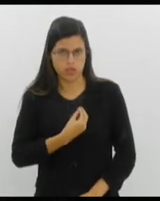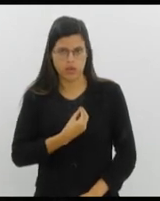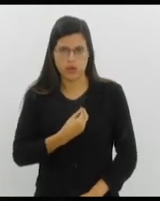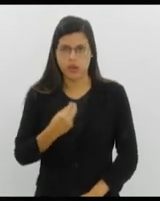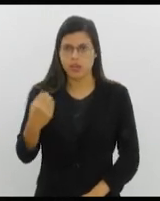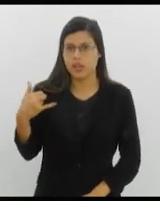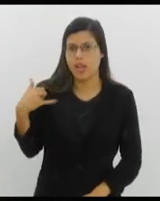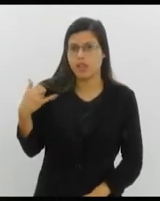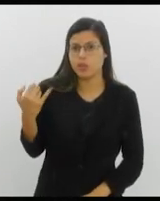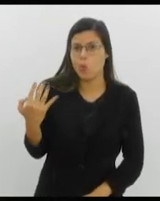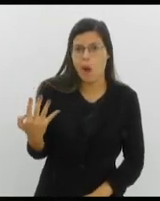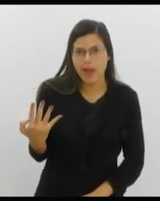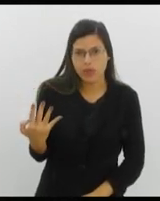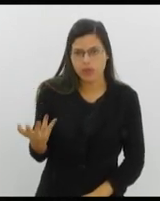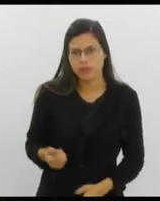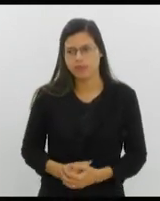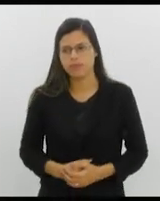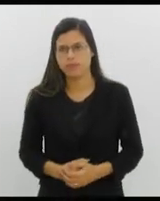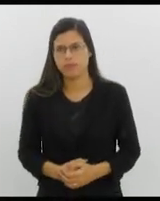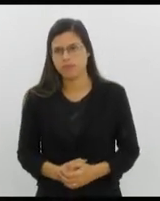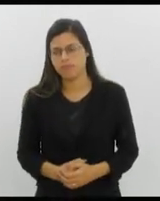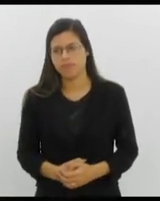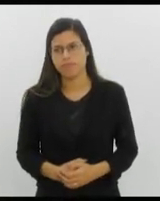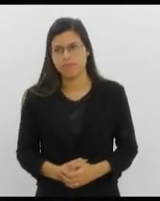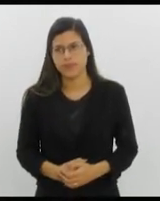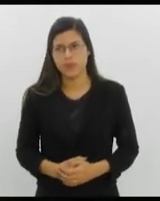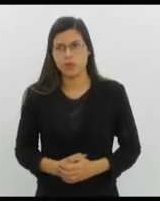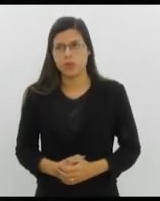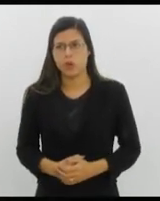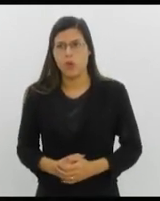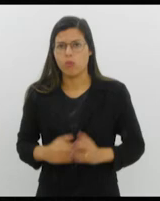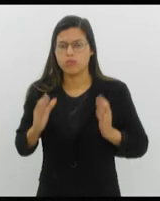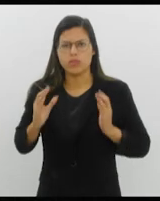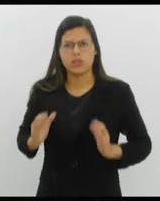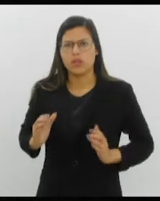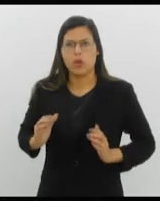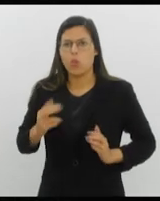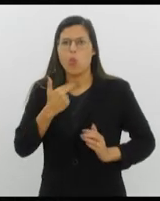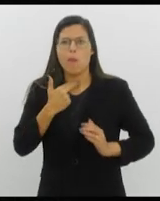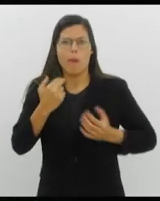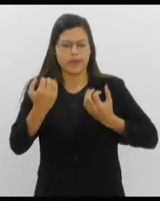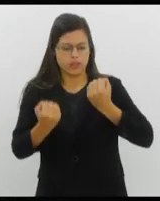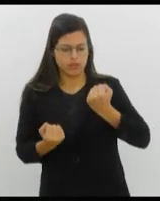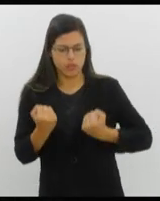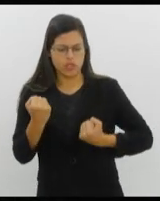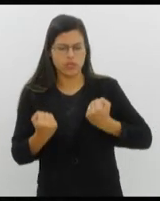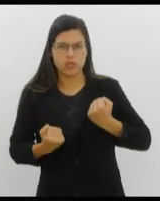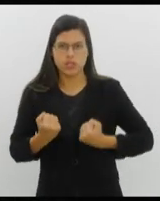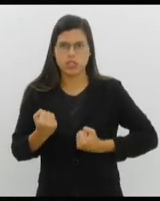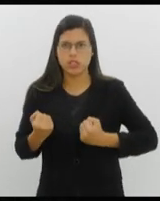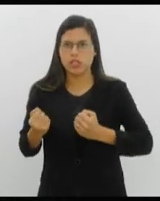idade. Um cidadão não pode dirigir até chegar aos 18.